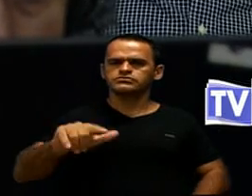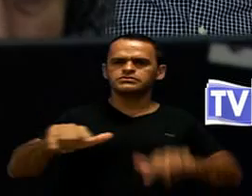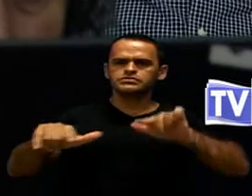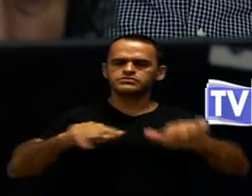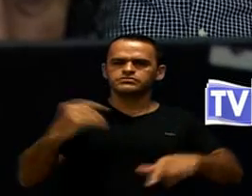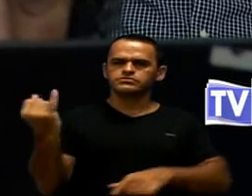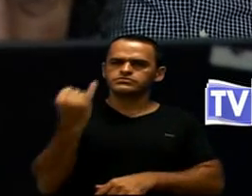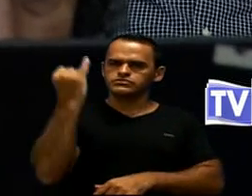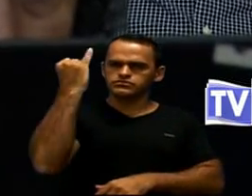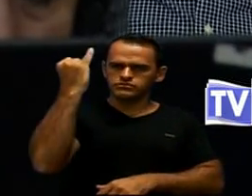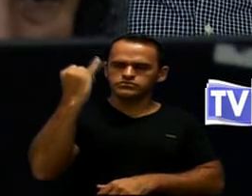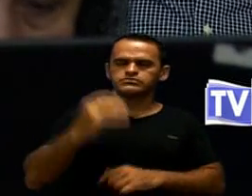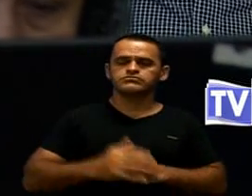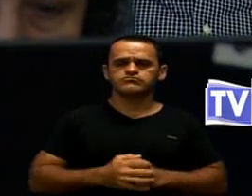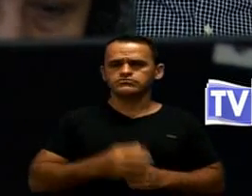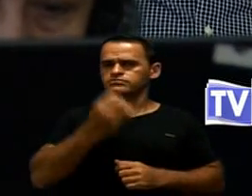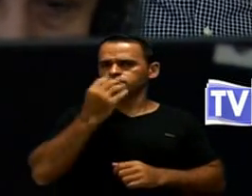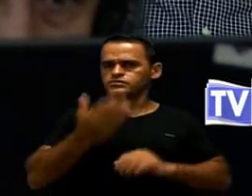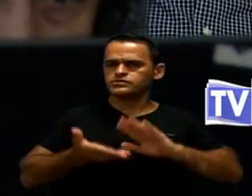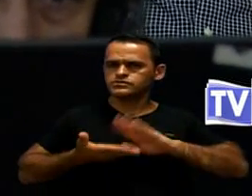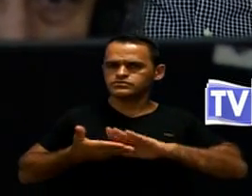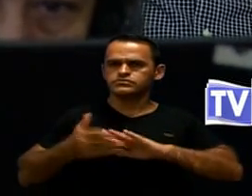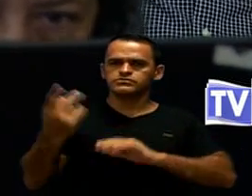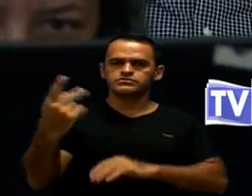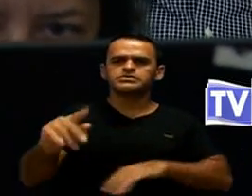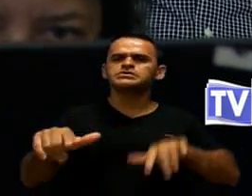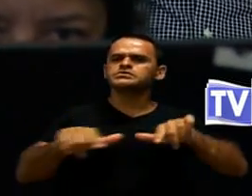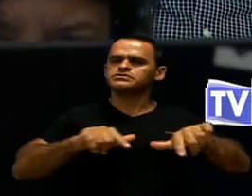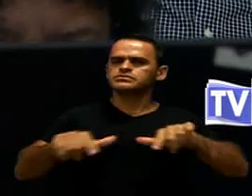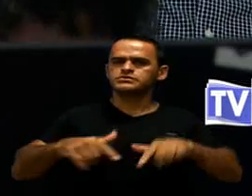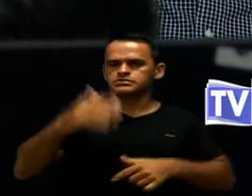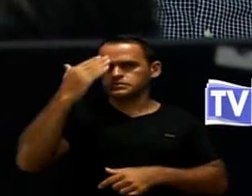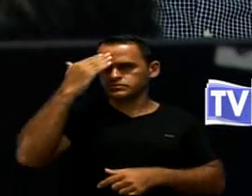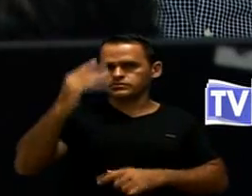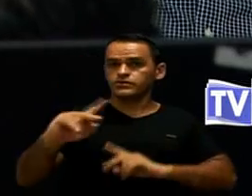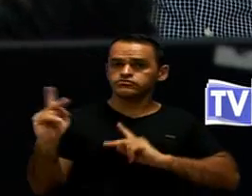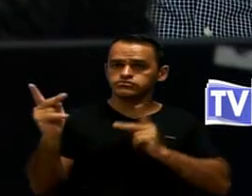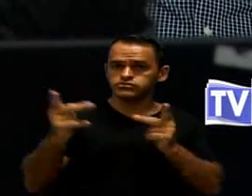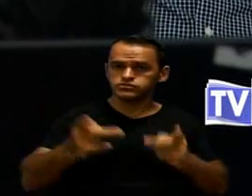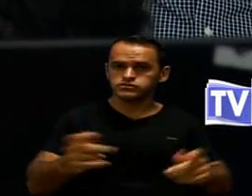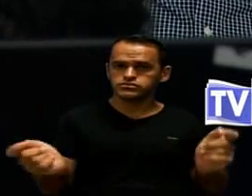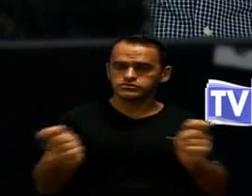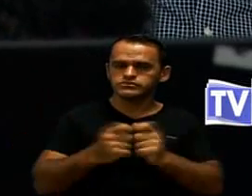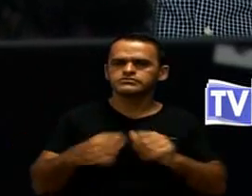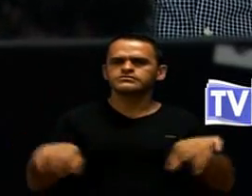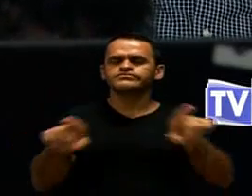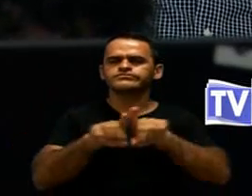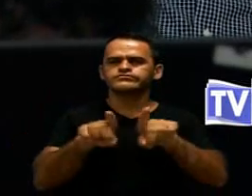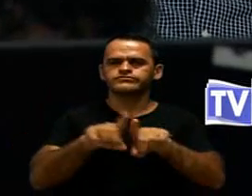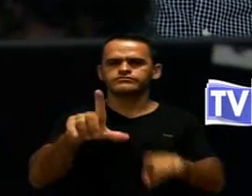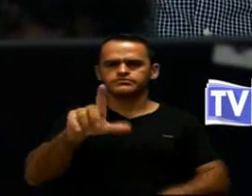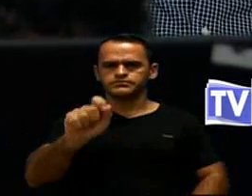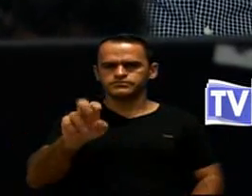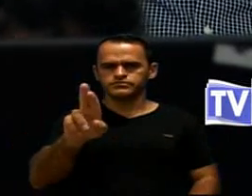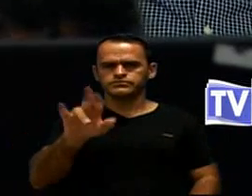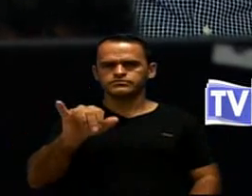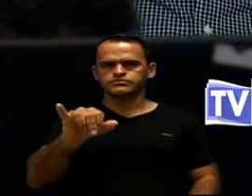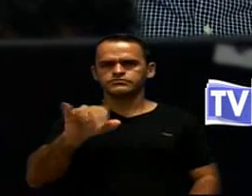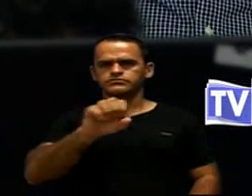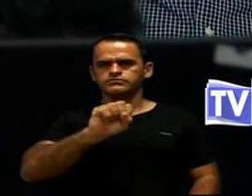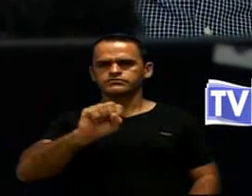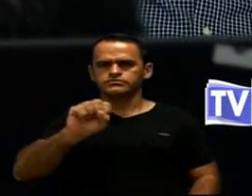muito importante lá em Londres. Parabéns pelo seu trabalho, Rafael, e obrigado por você estar aqui conosco. E também a Larissa, que